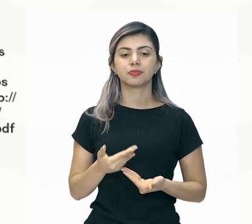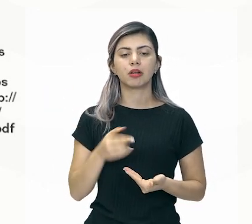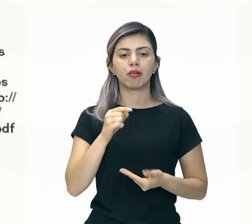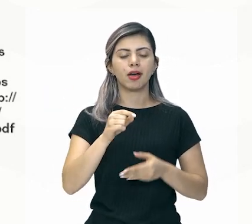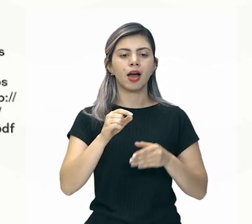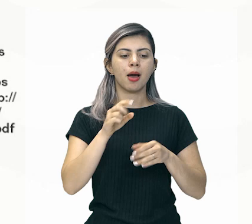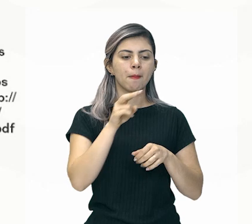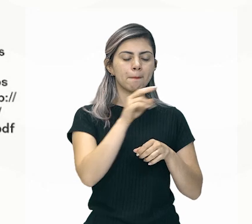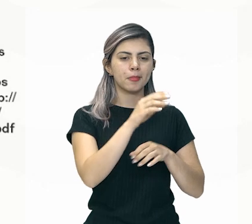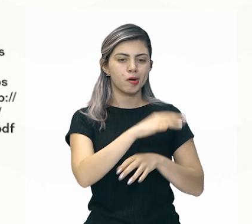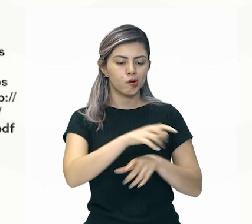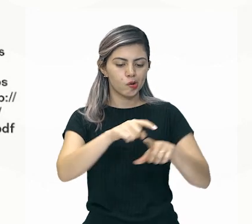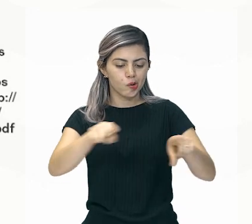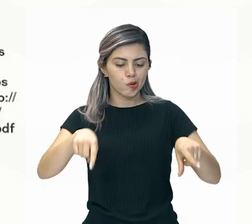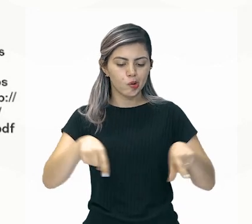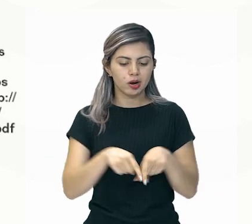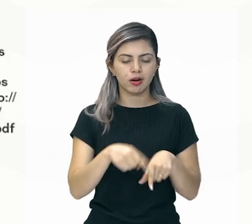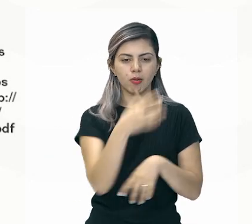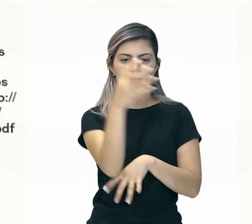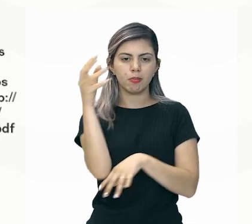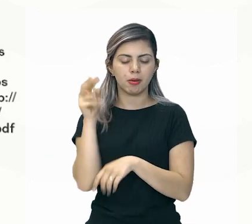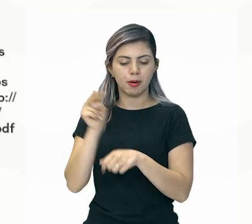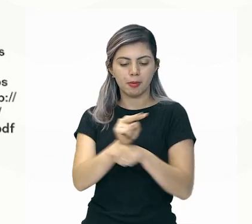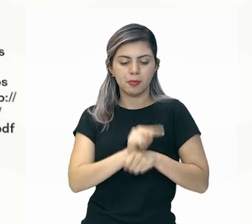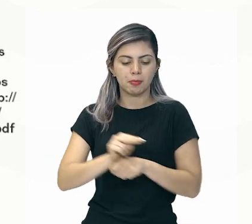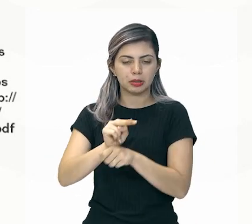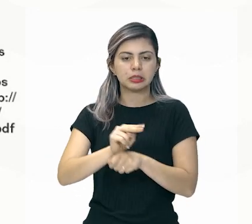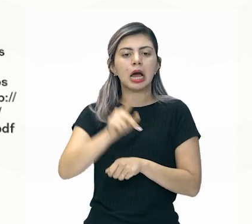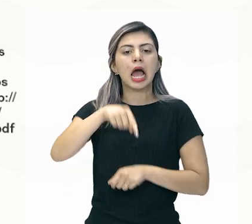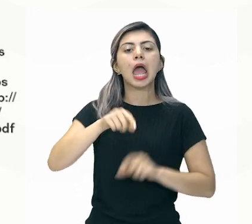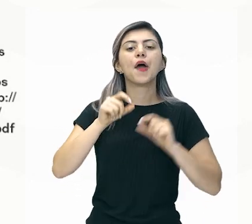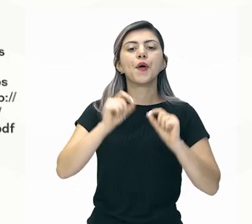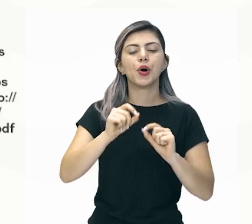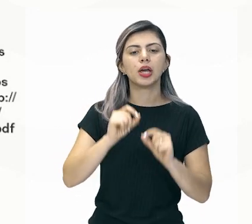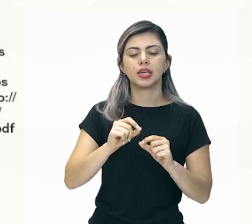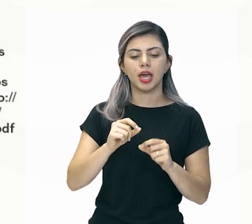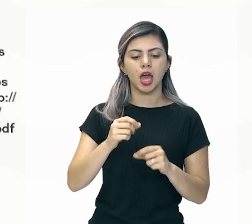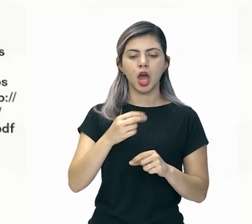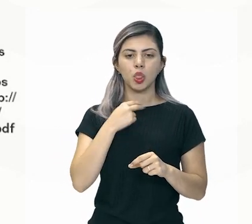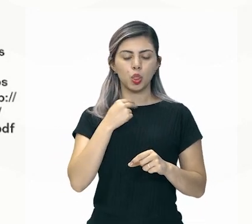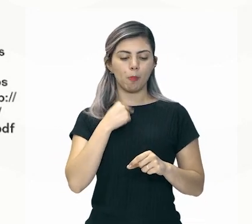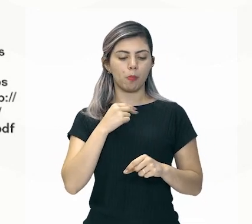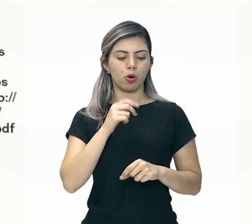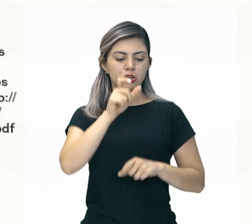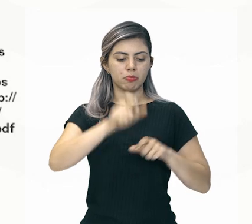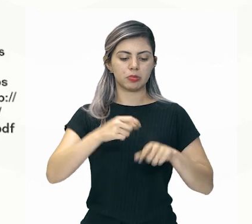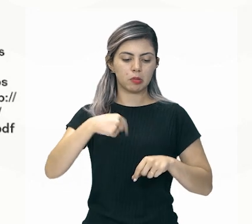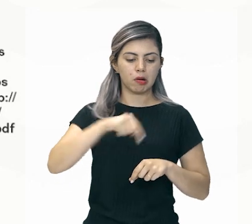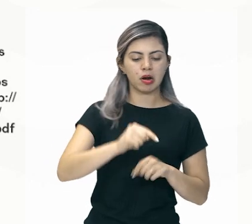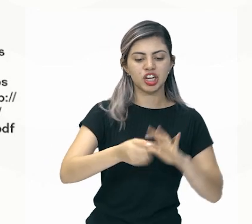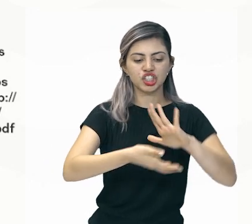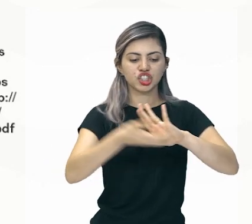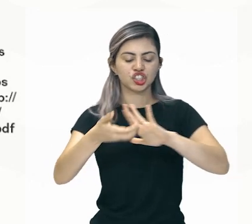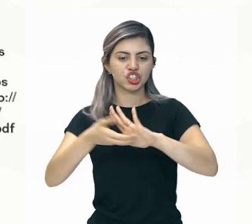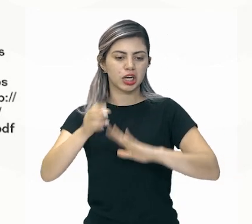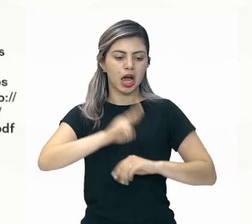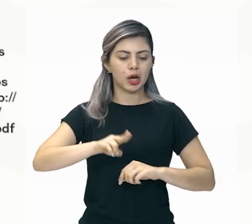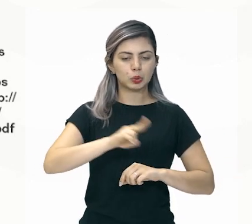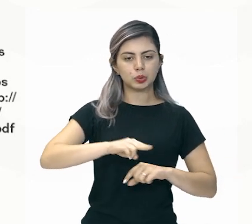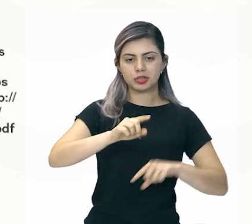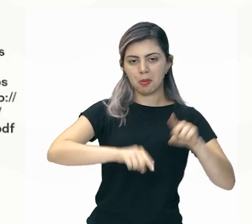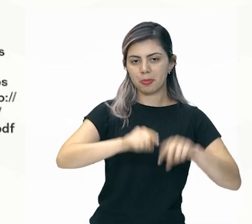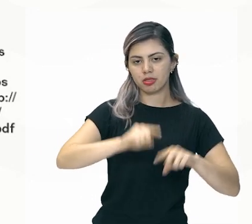proteção integral, as unidades de conservação de proteção integral, é aquela onde não pode mexer, não pode alterar, tá bom, gente? É o caso dos